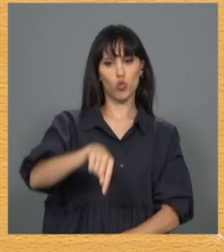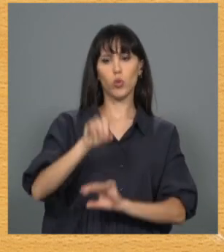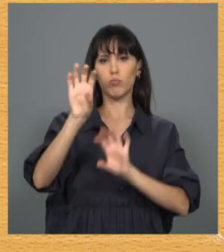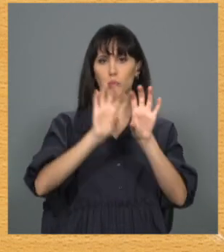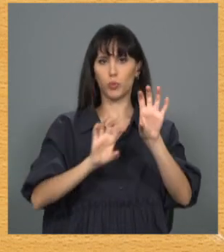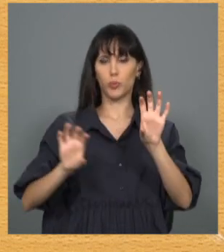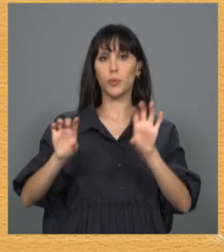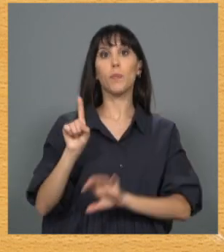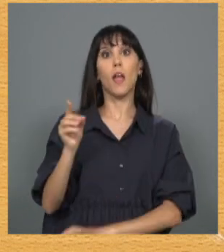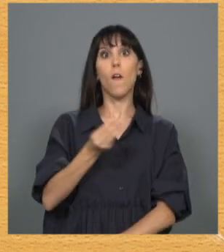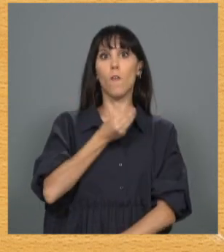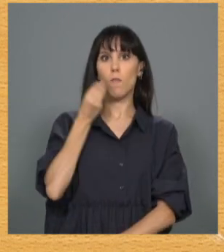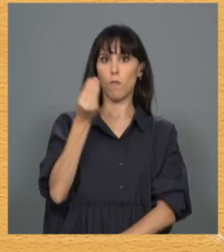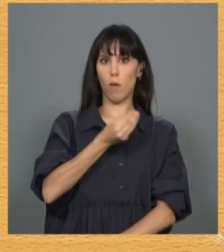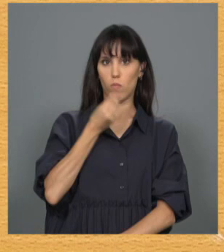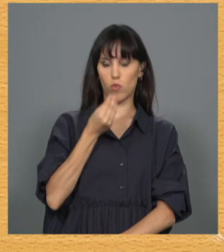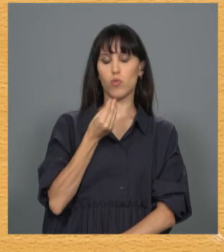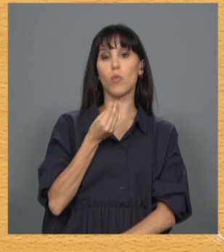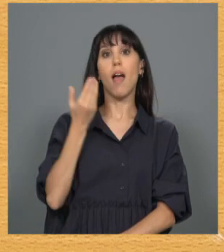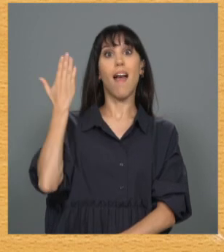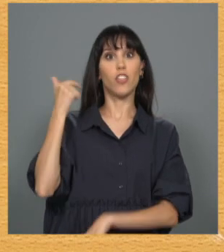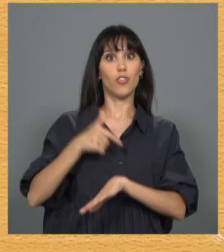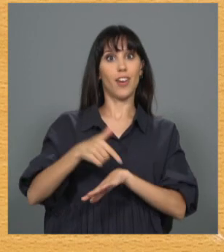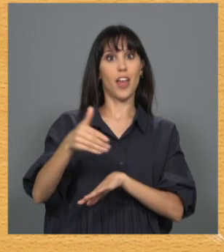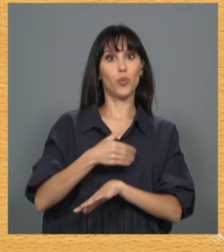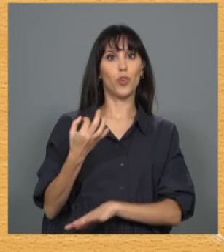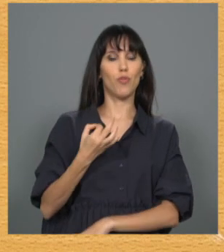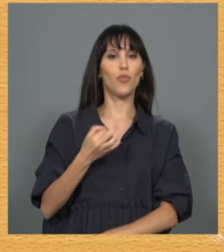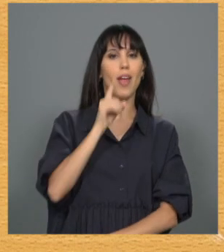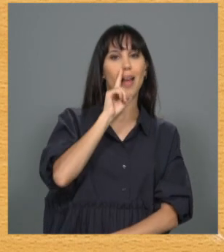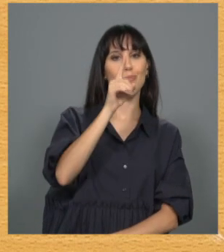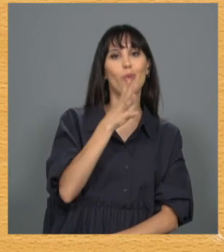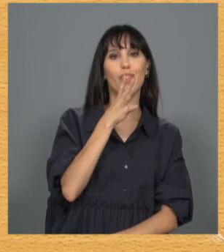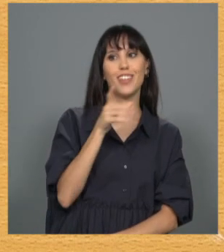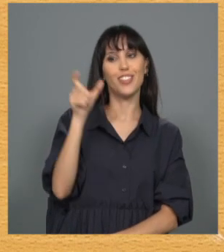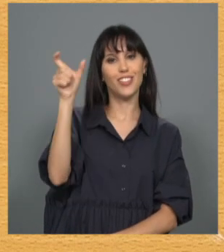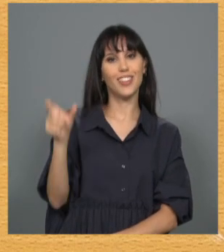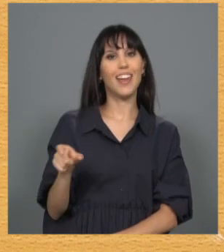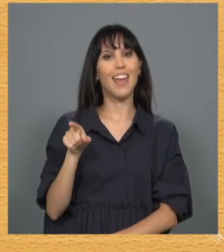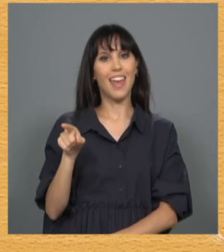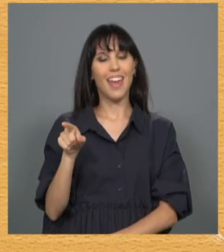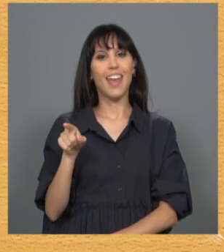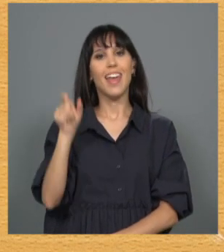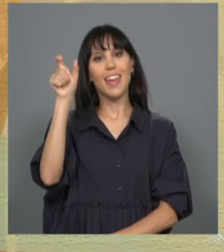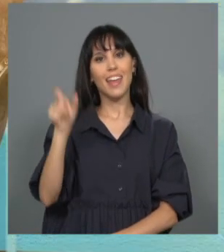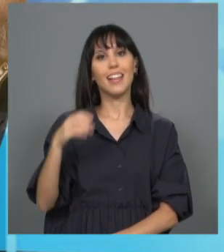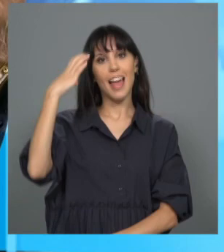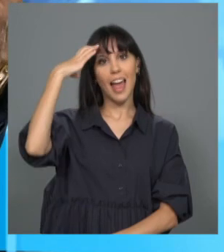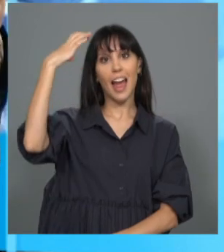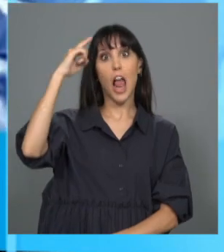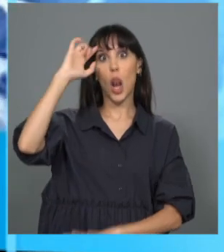conhecido ainda hoje. Na altura era chamado pelos alemães o rei